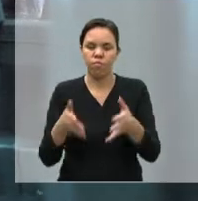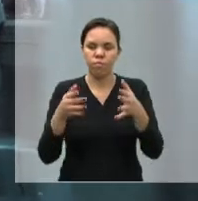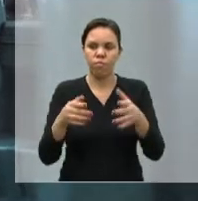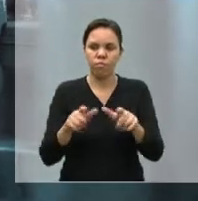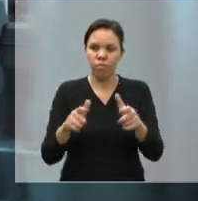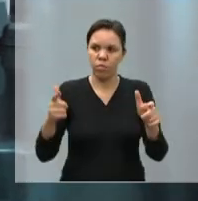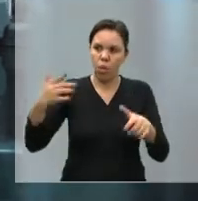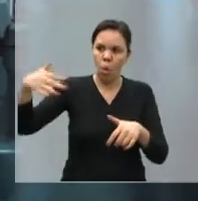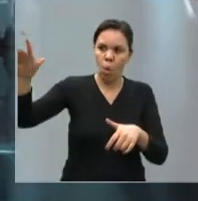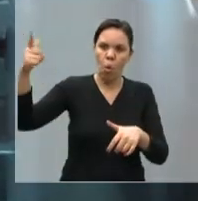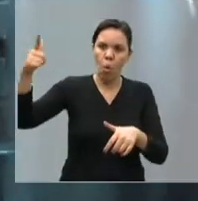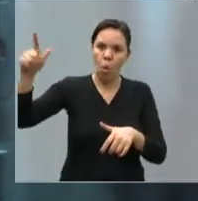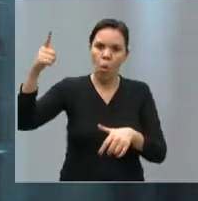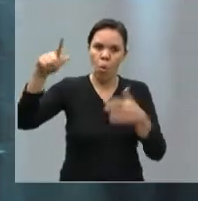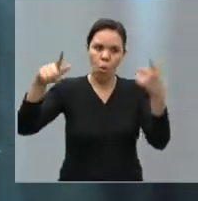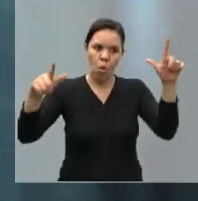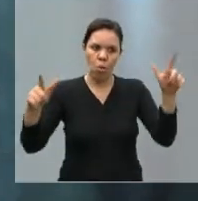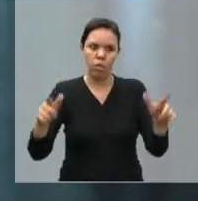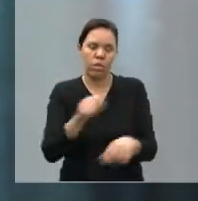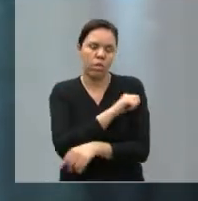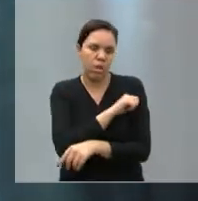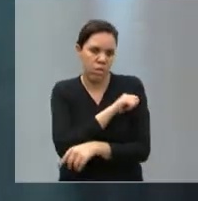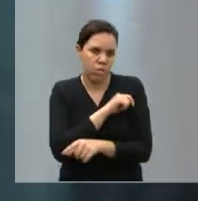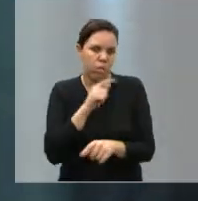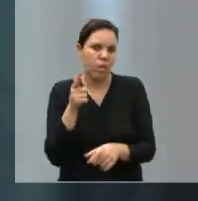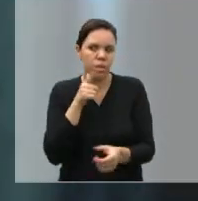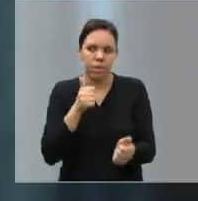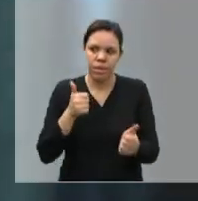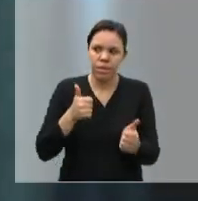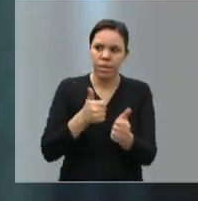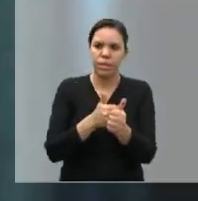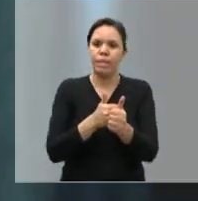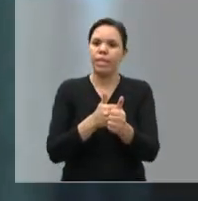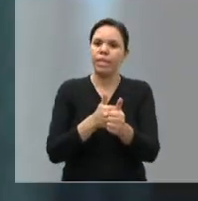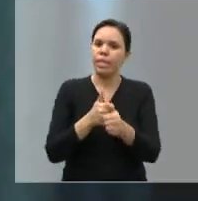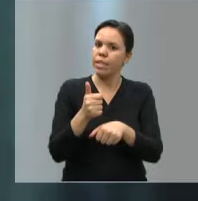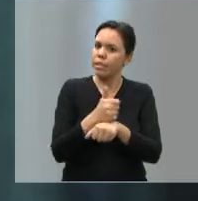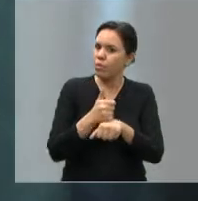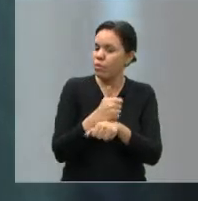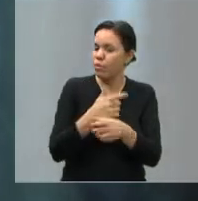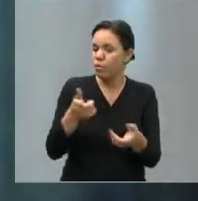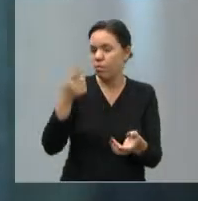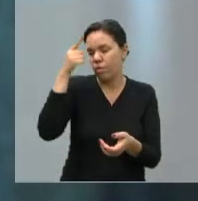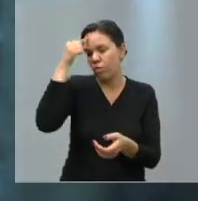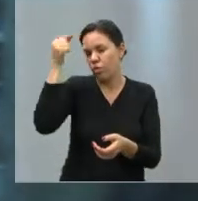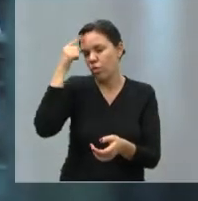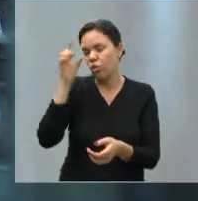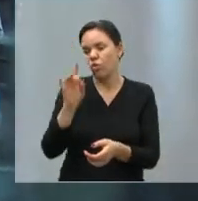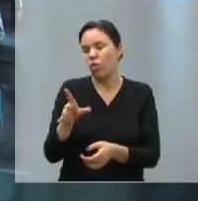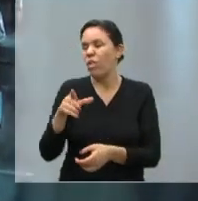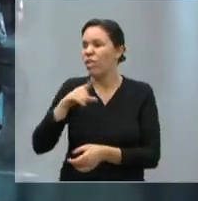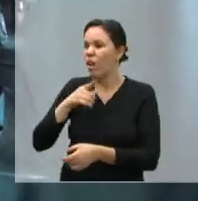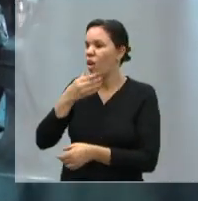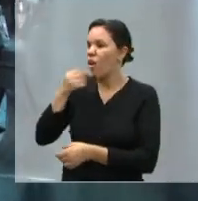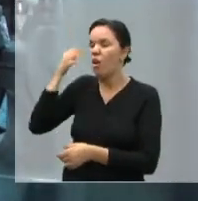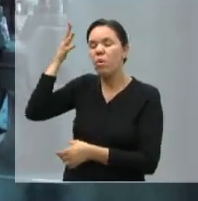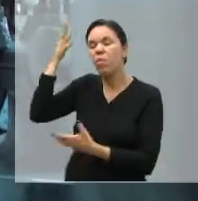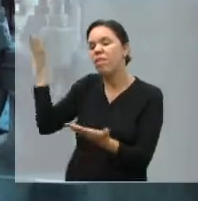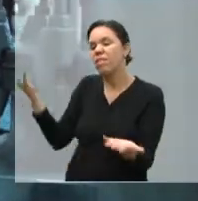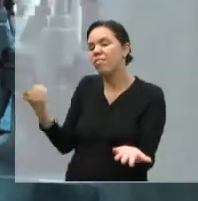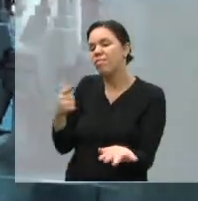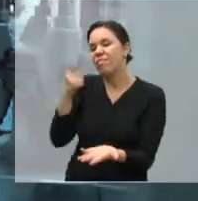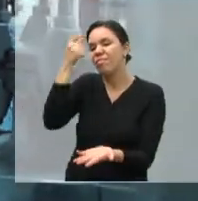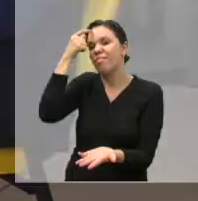carreira. Porque você imagina você, aluna de graduação, indo num evento em que só tem homem palestrando. Você, inconsciente, mesmo que seja inconsciente, você